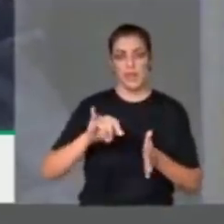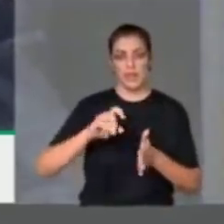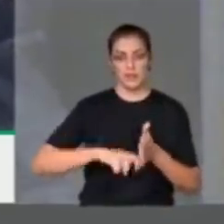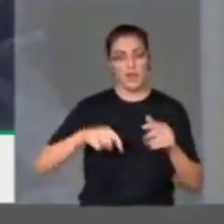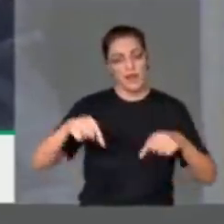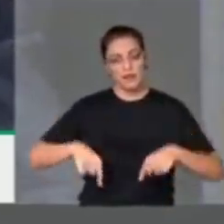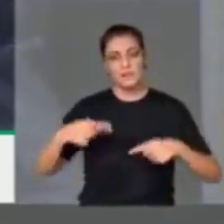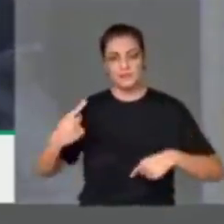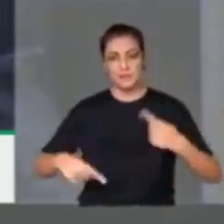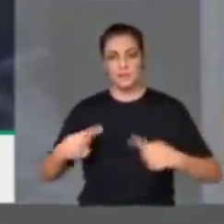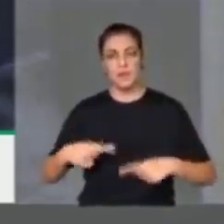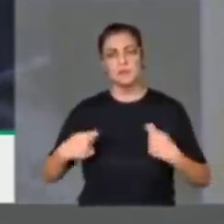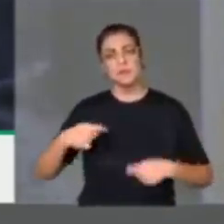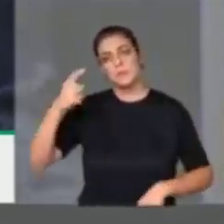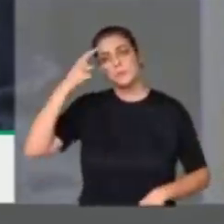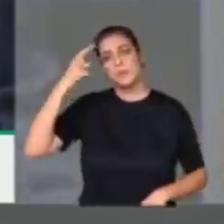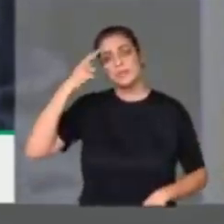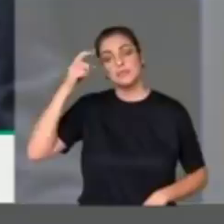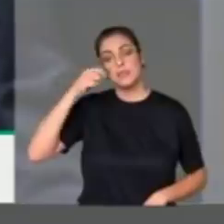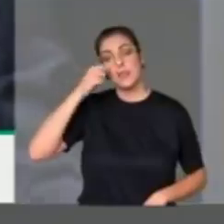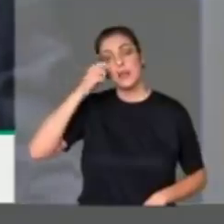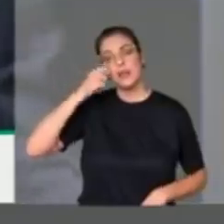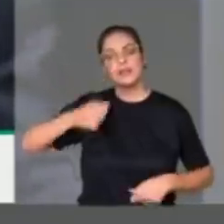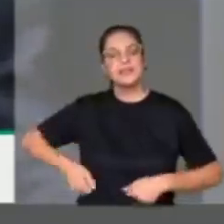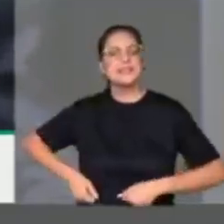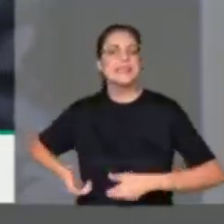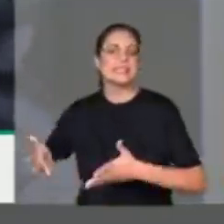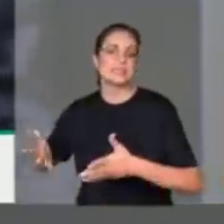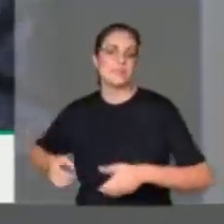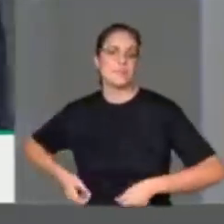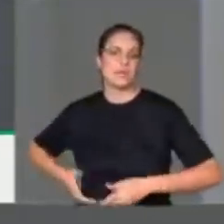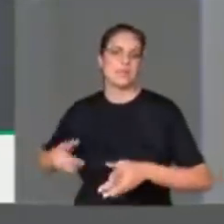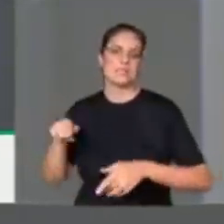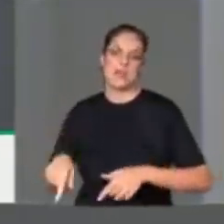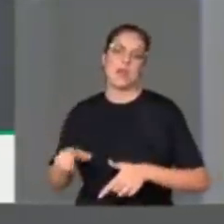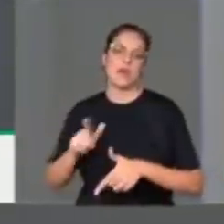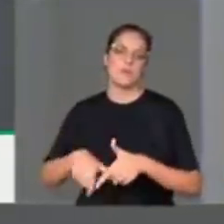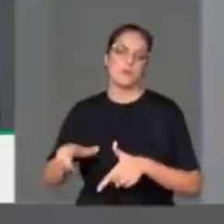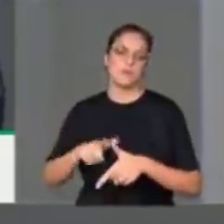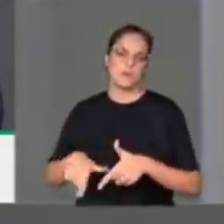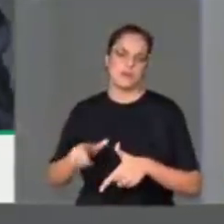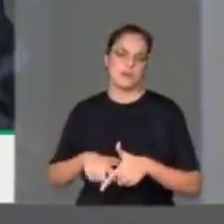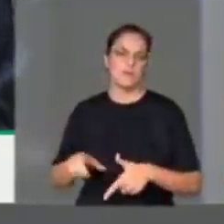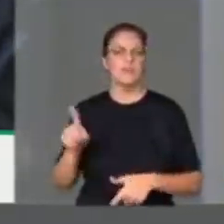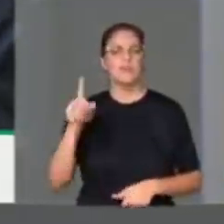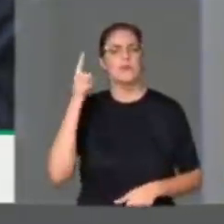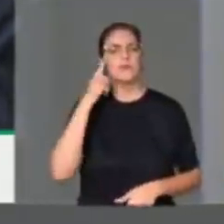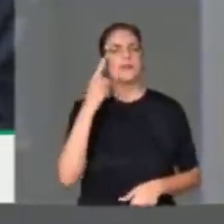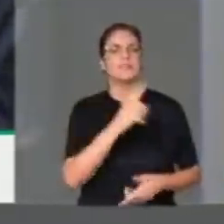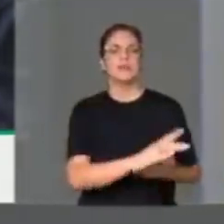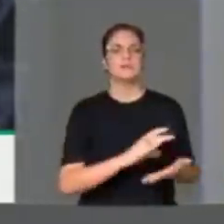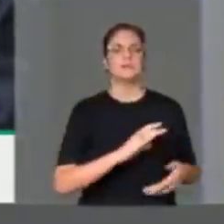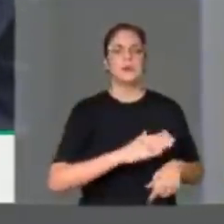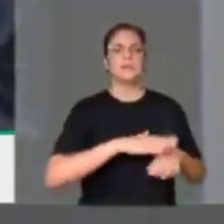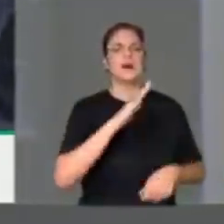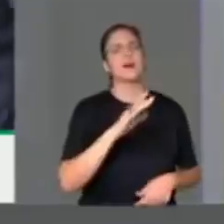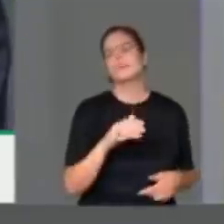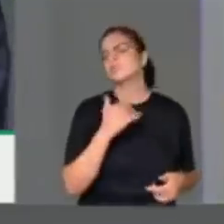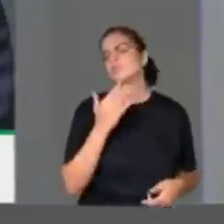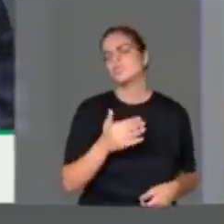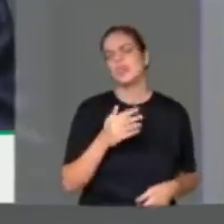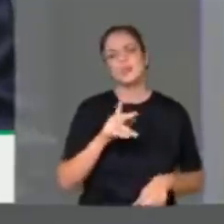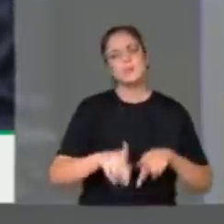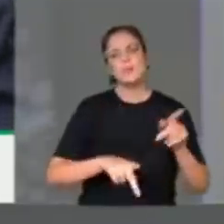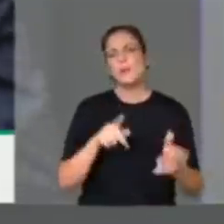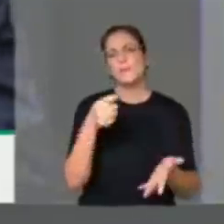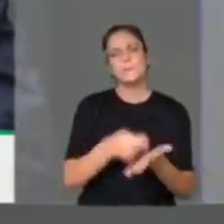promover pensando na despesa, que é o principal problema do Estado brasileiro. Não adianta pensar na receita, porque o brasileiro já paga muito, não